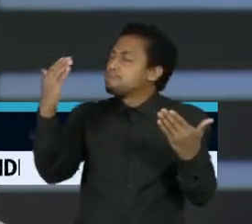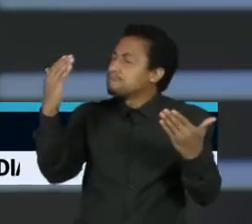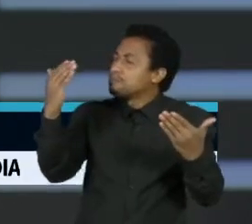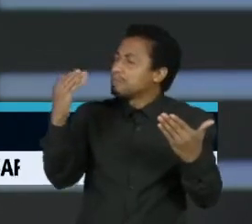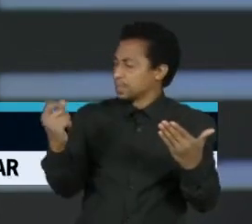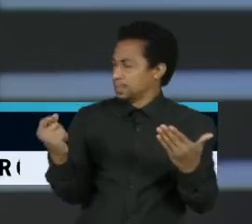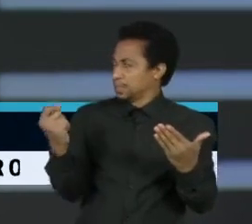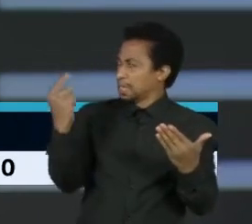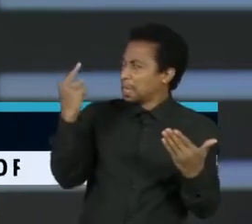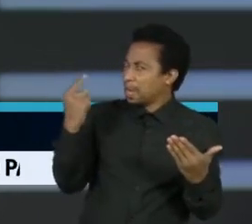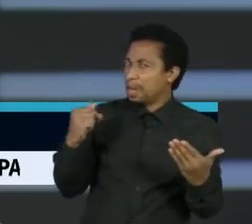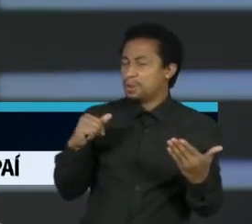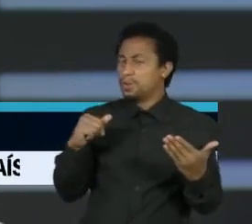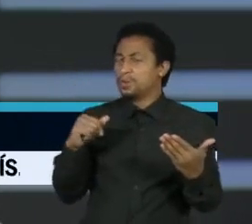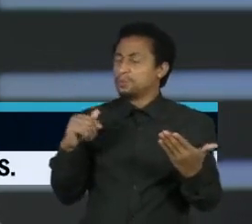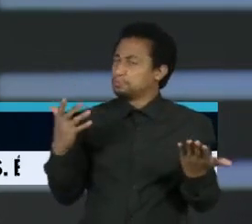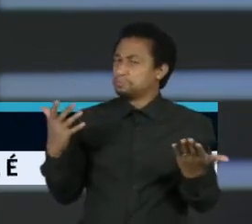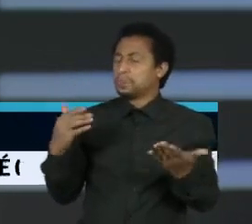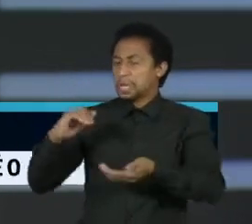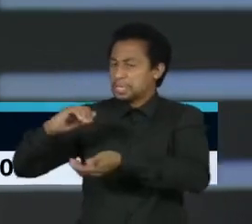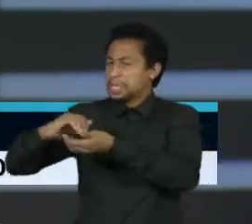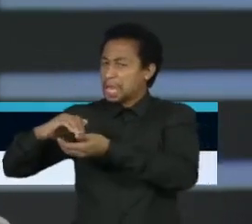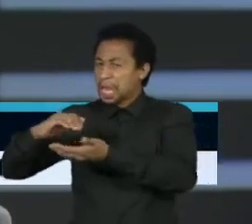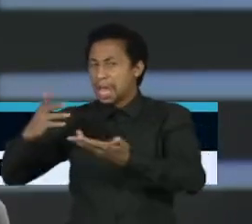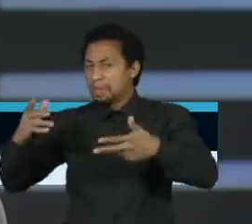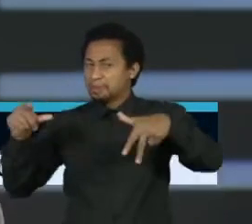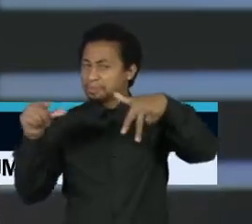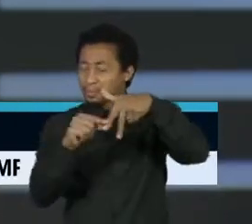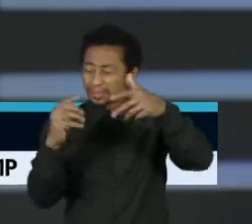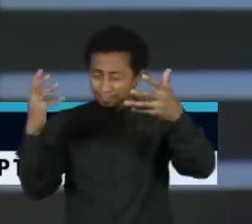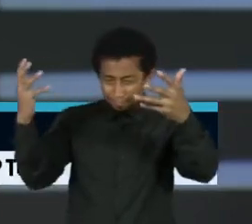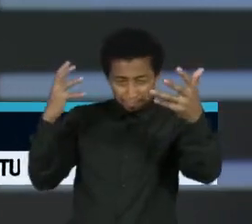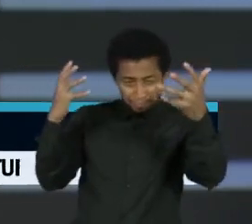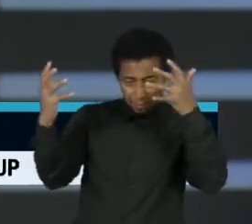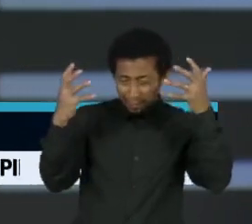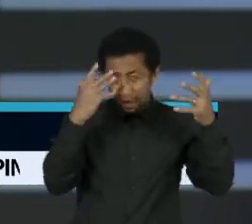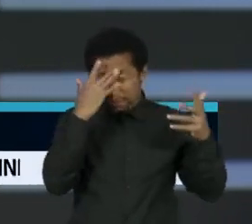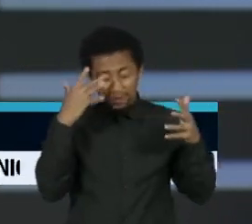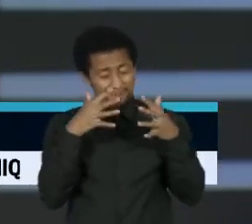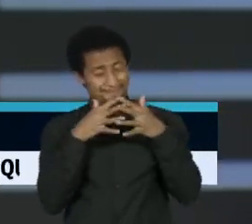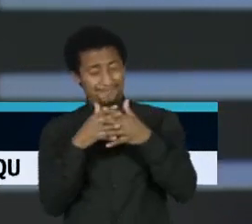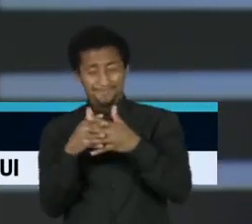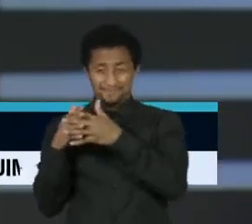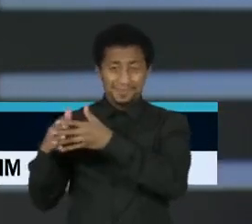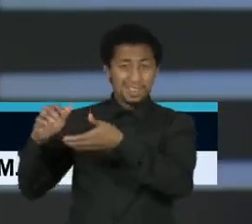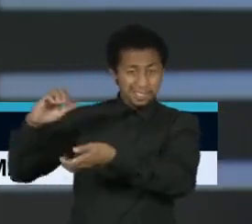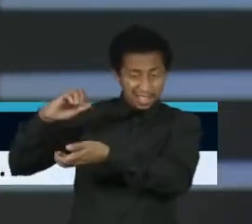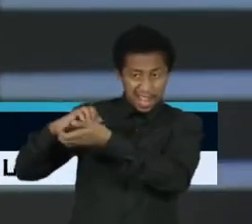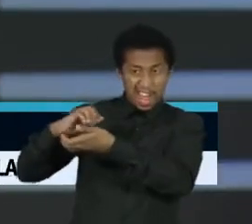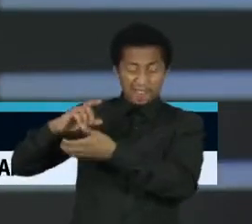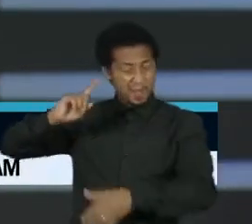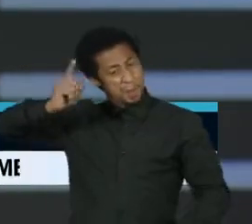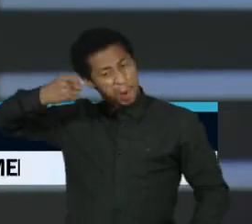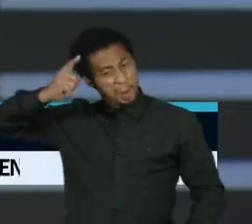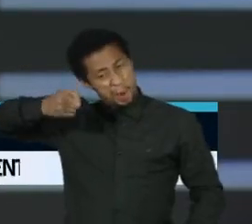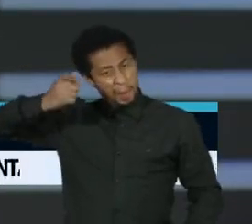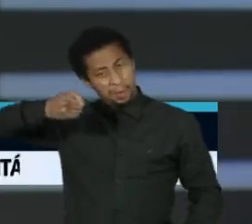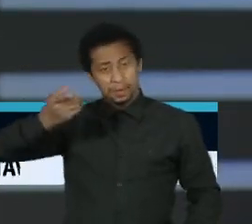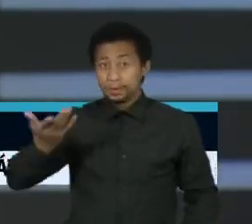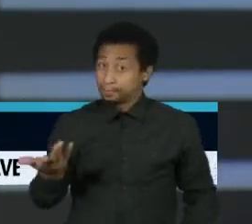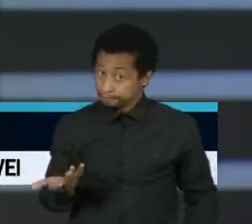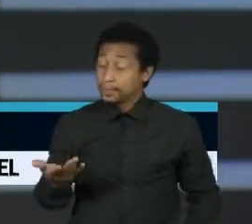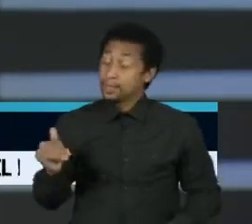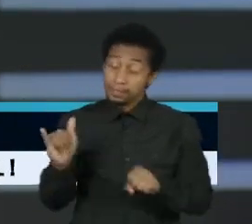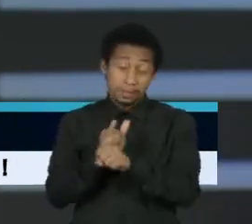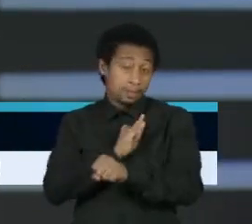contínua com relação às instituições, no caso o STF, fazendo parecer que o STF é totalitário. E isso é uma